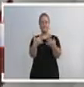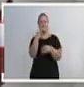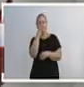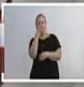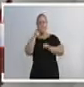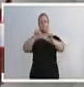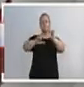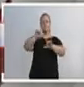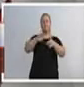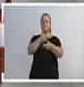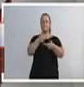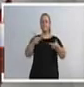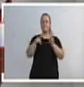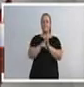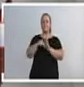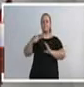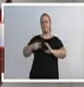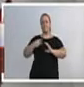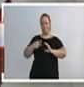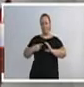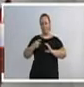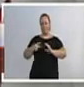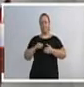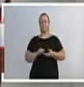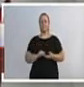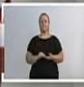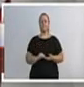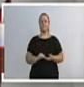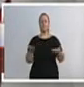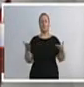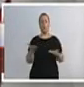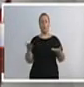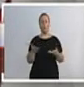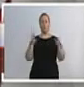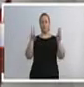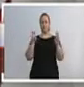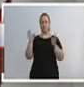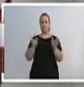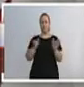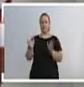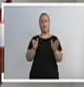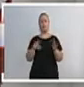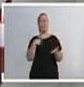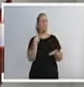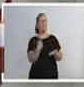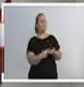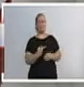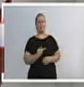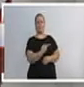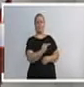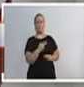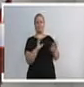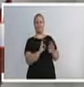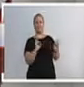de comunicação dessa casa. Bem, hoje o tema que eu quero falar é acessibilidade. Eu juro que a gente não combinou, eu e o Gilson, foi uma